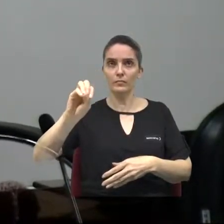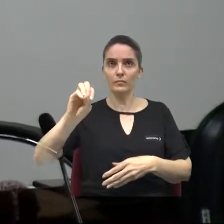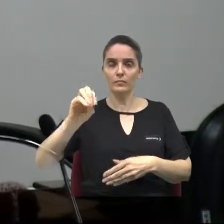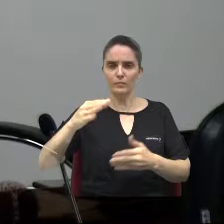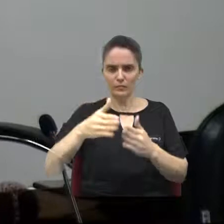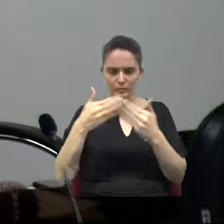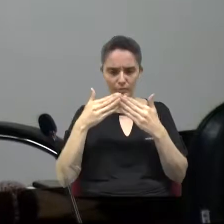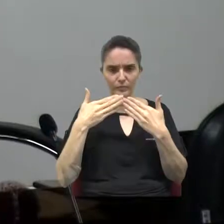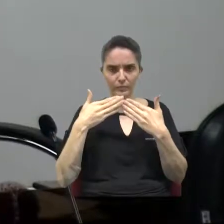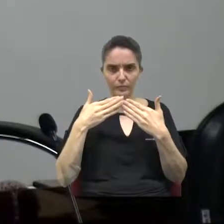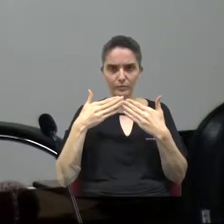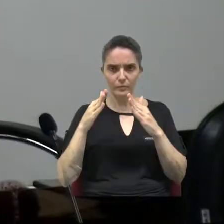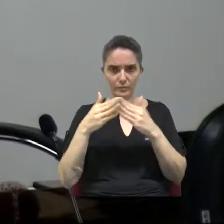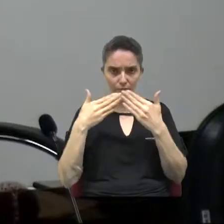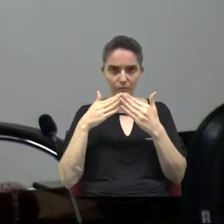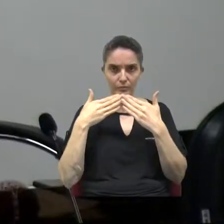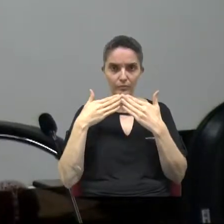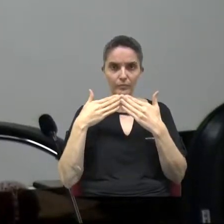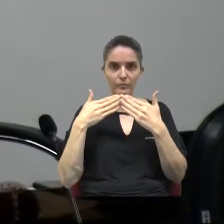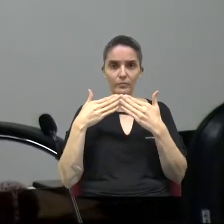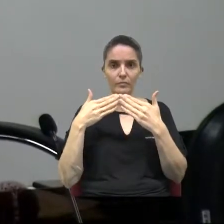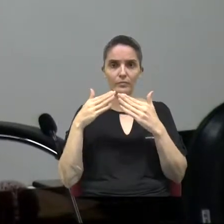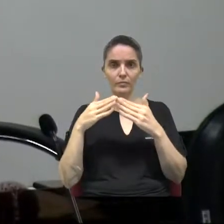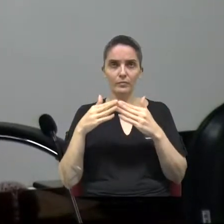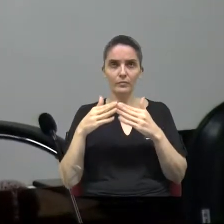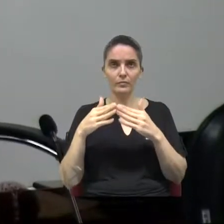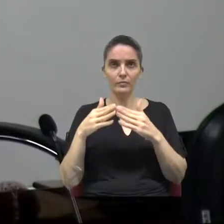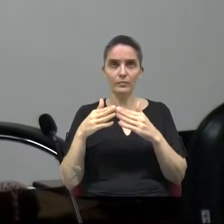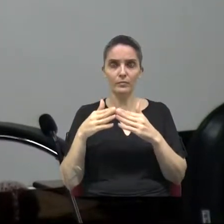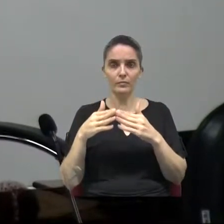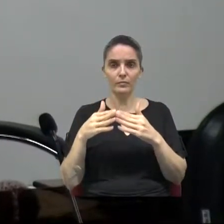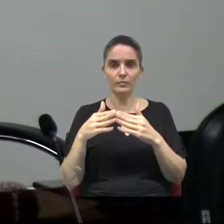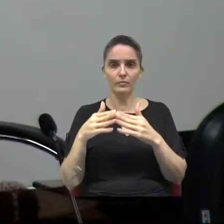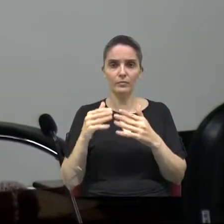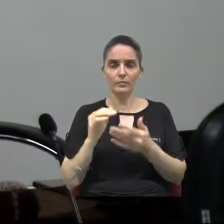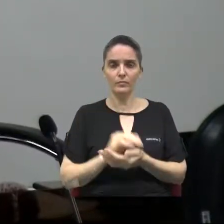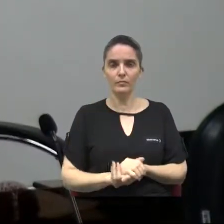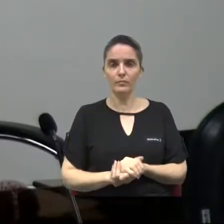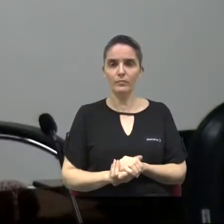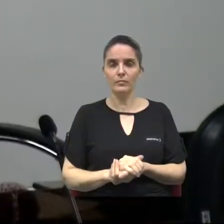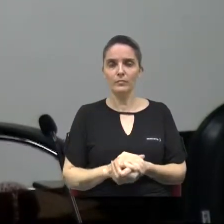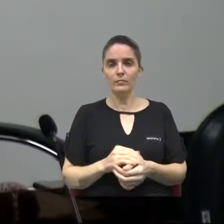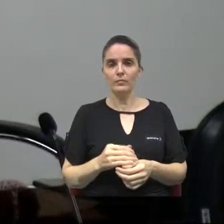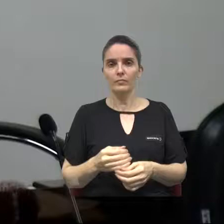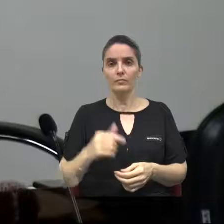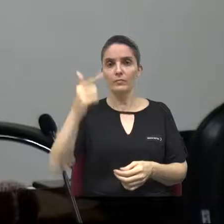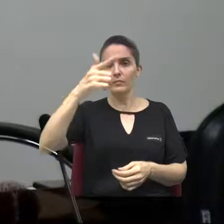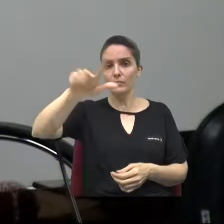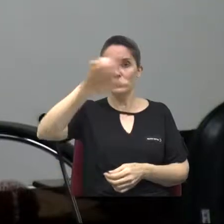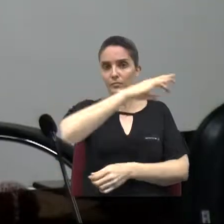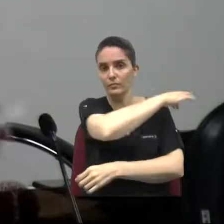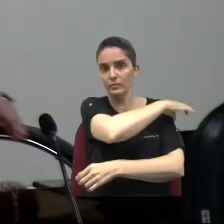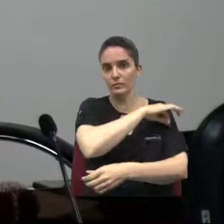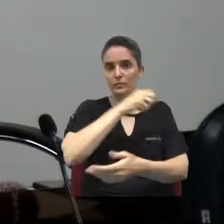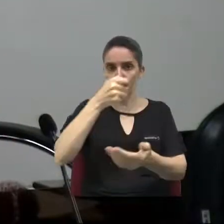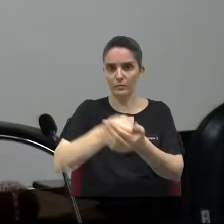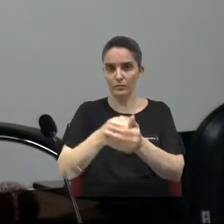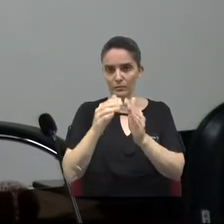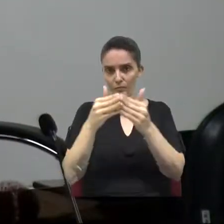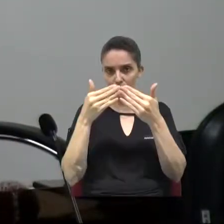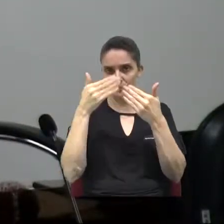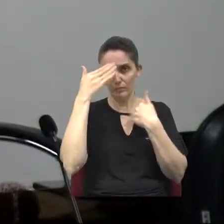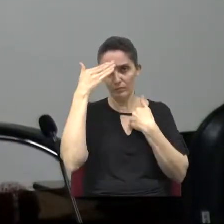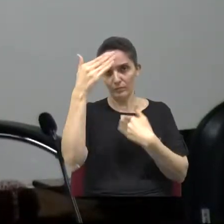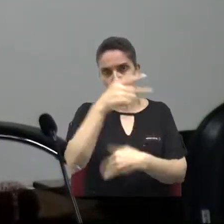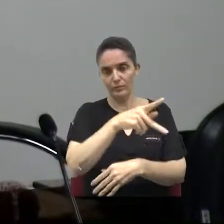favor. Por favor, não endivide, não faça conta para outro prefeito pagar. Por gentileza. Muito obrigada,